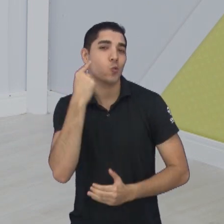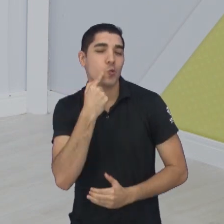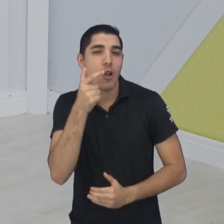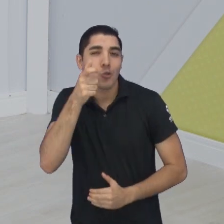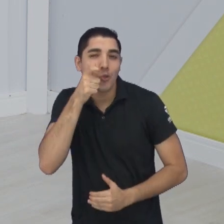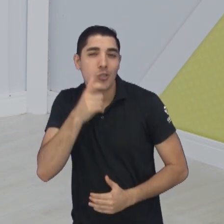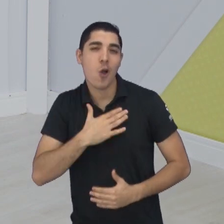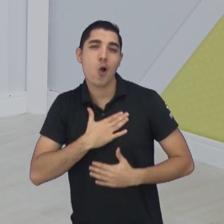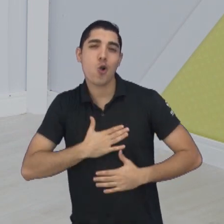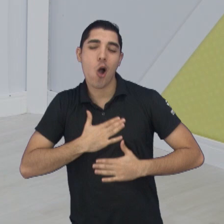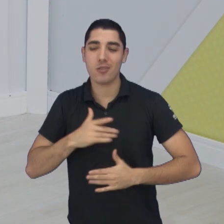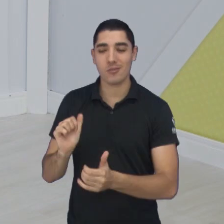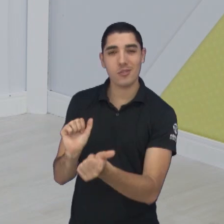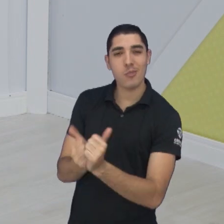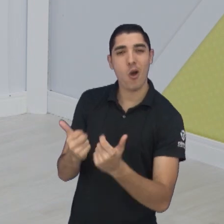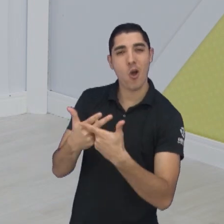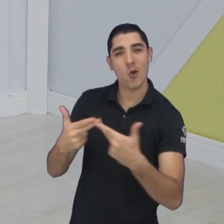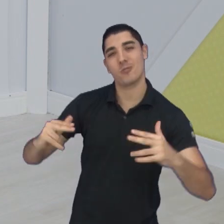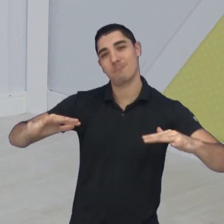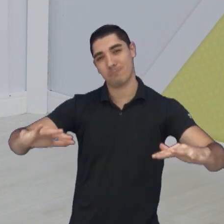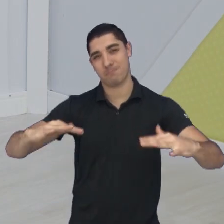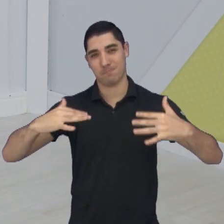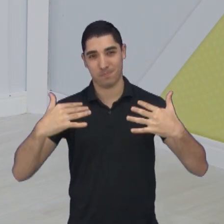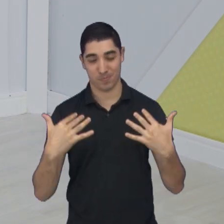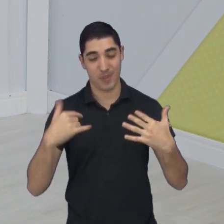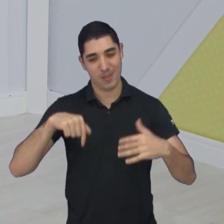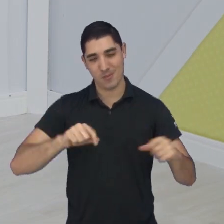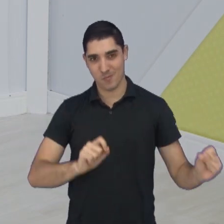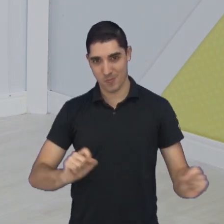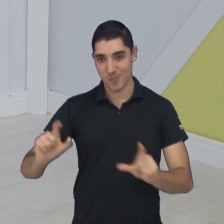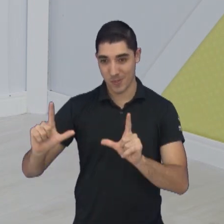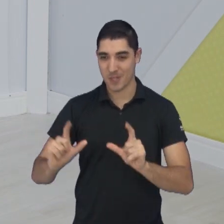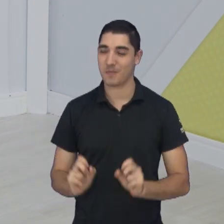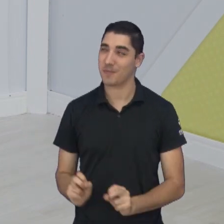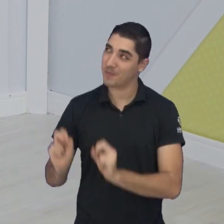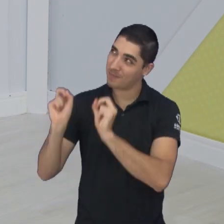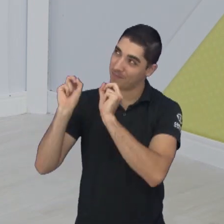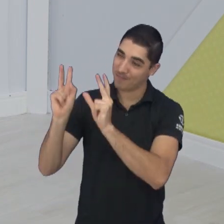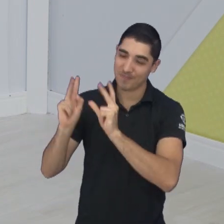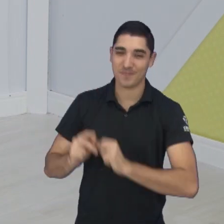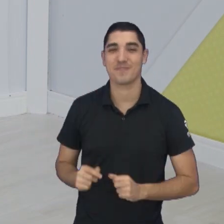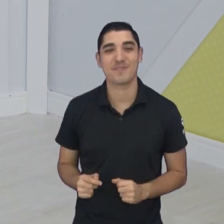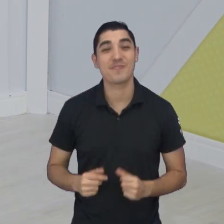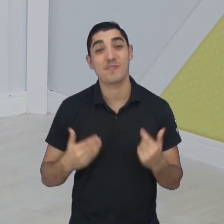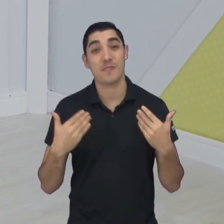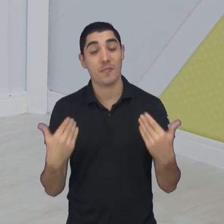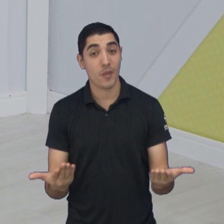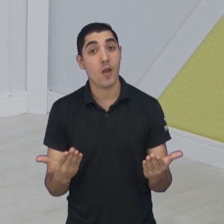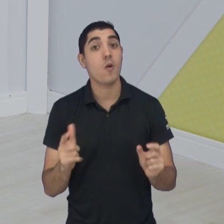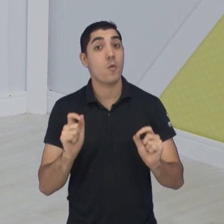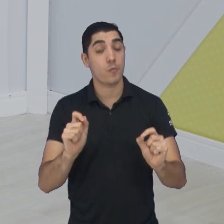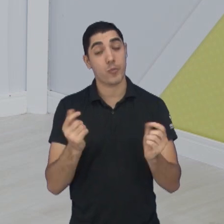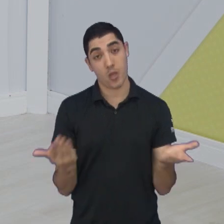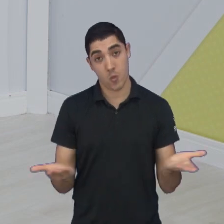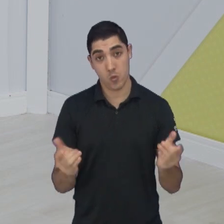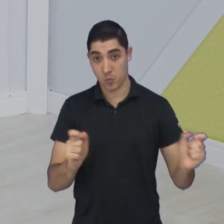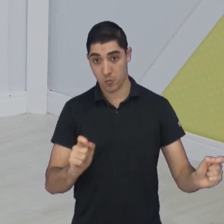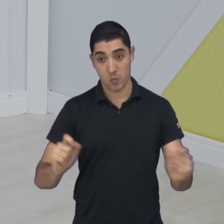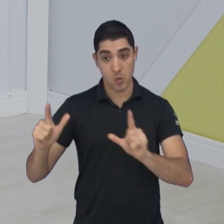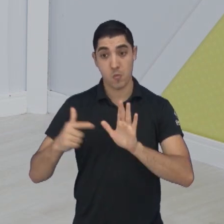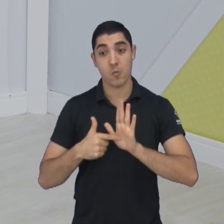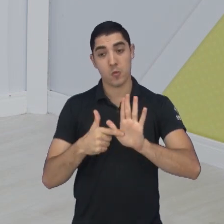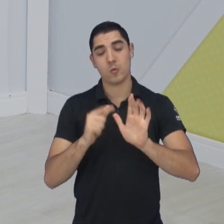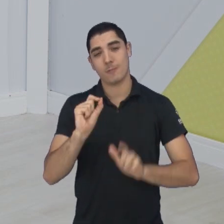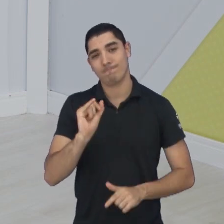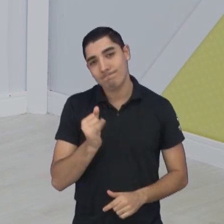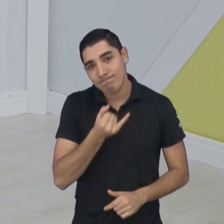e acompanha o esporte da nossa cidade, que acompanha o Hora do Esporte, tá certo? E olha só, a gente começa o Hora do Esporte de hoje com uma